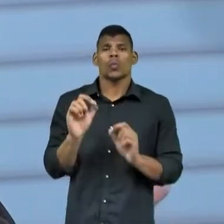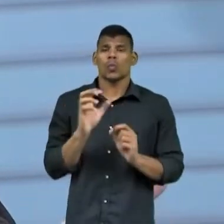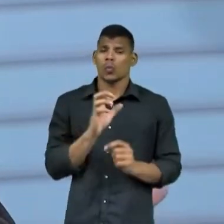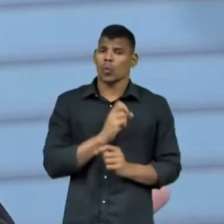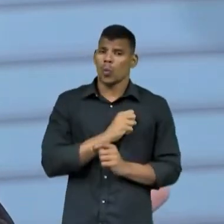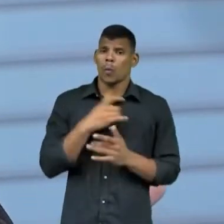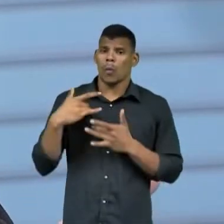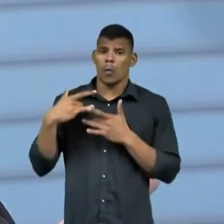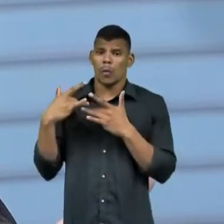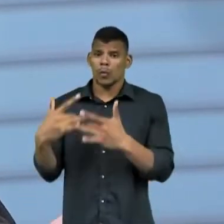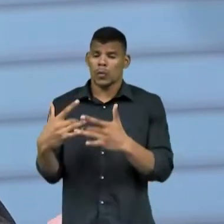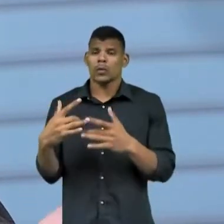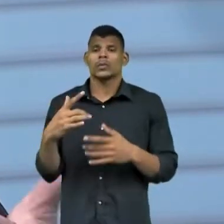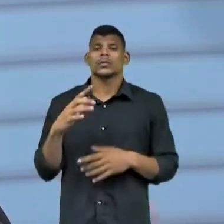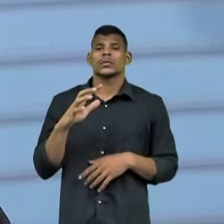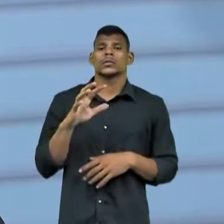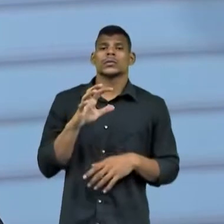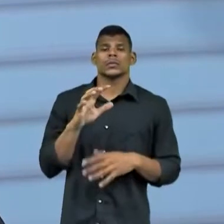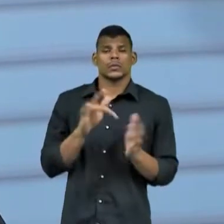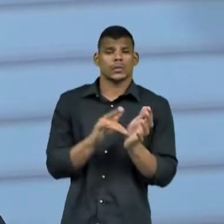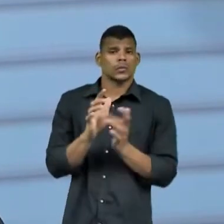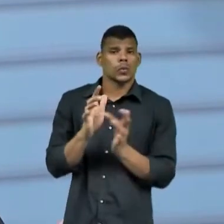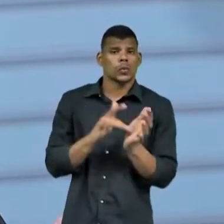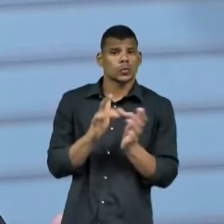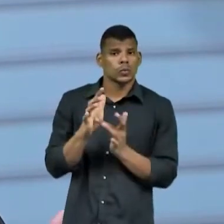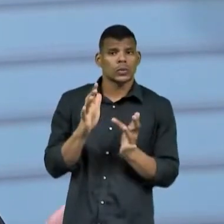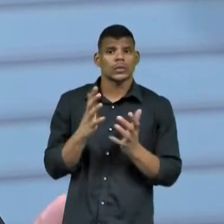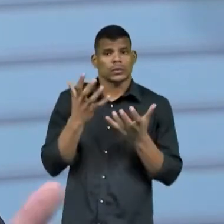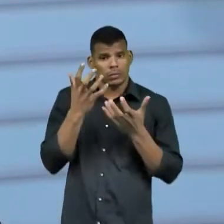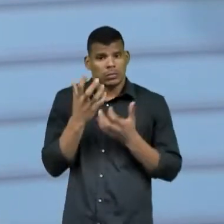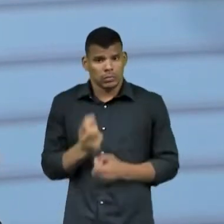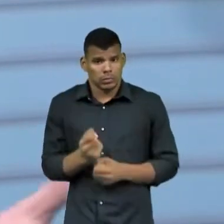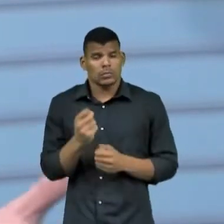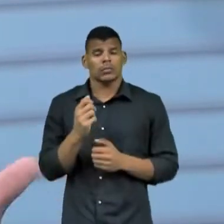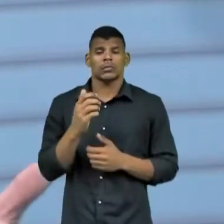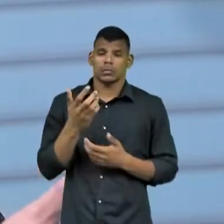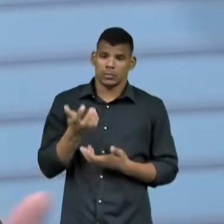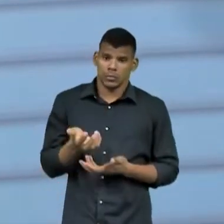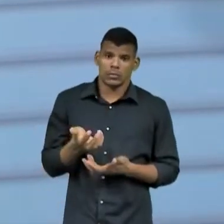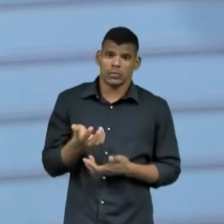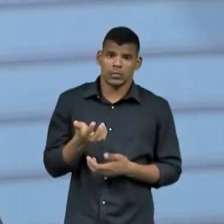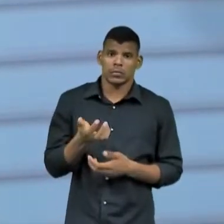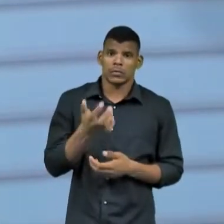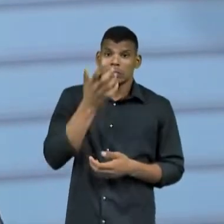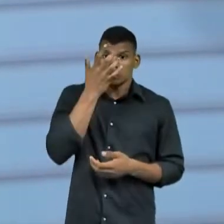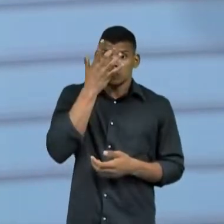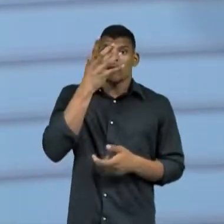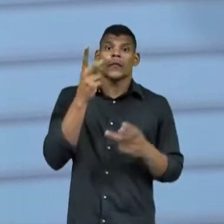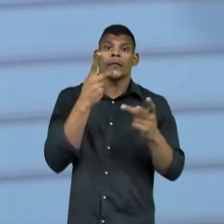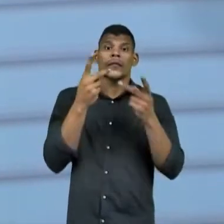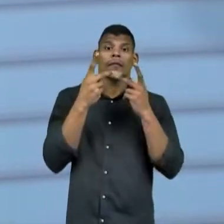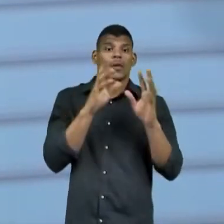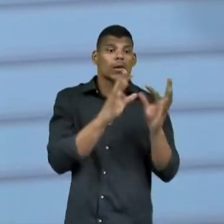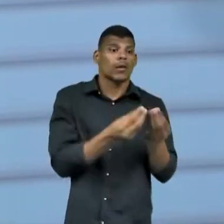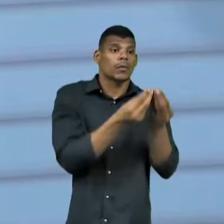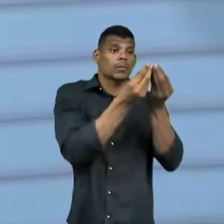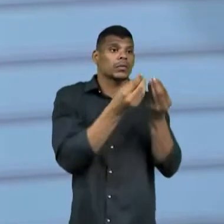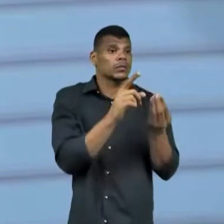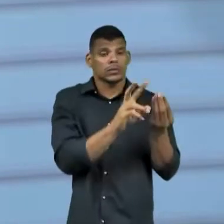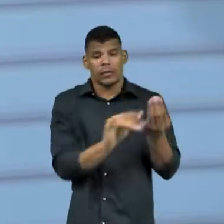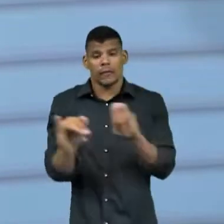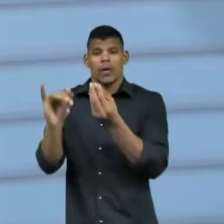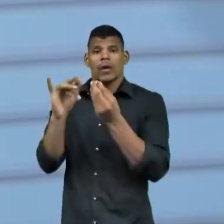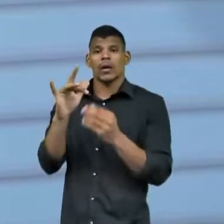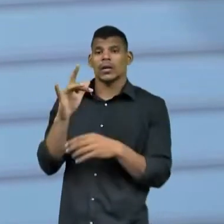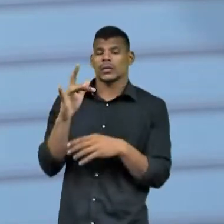né Jesus ensina você e eh dar Outra Face então são É Fácil Ser Cristão simplesmente indo à missa e indo ao culto no domingo